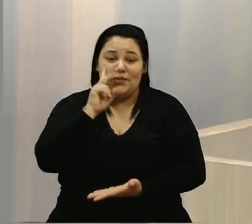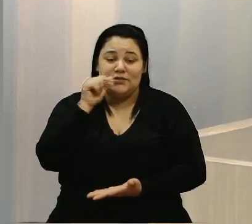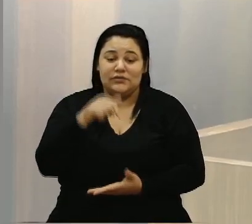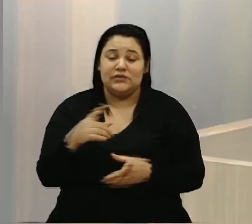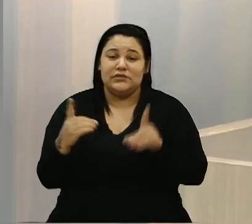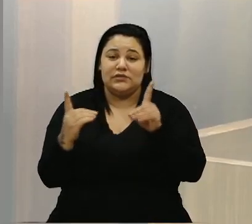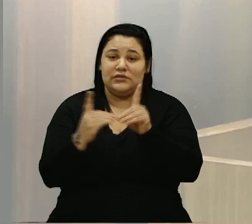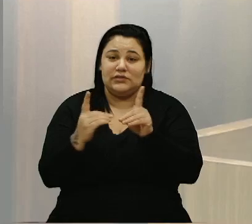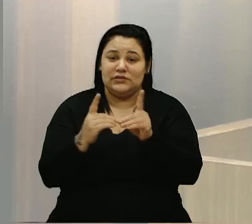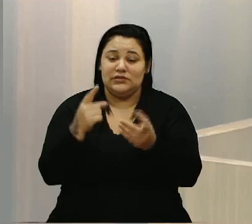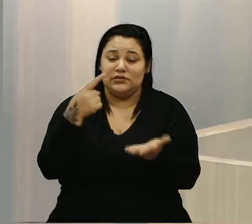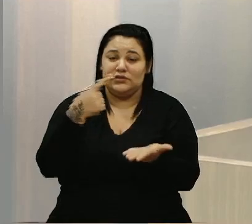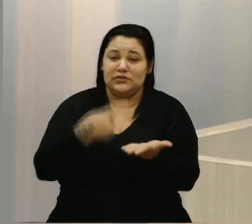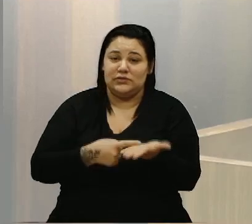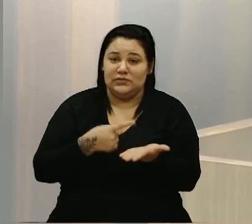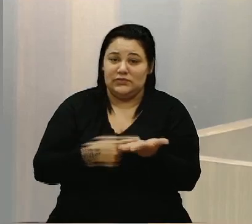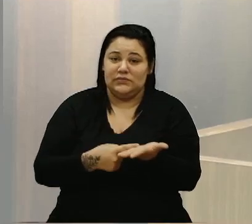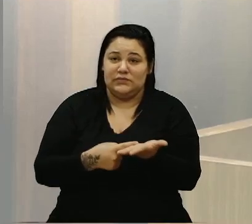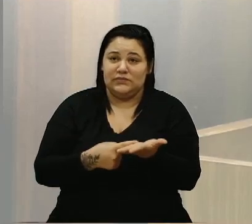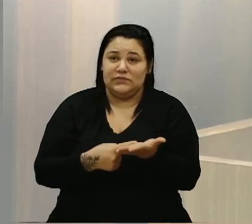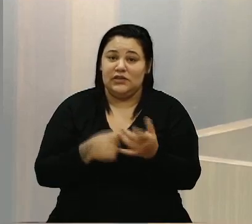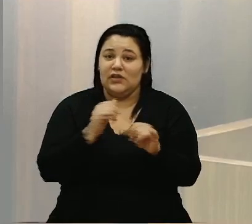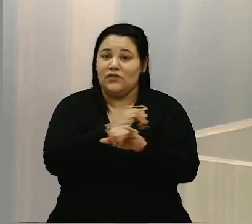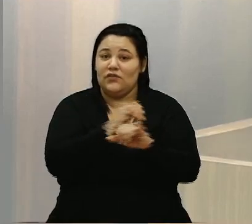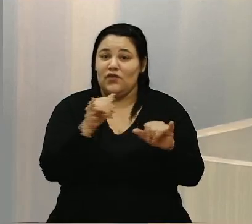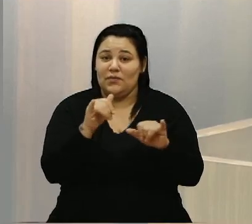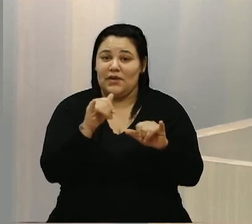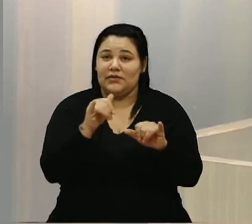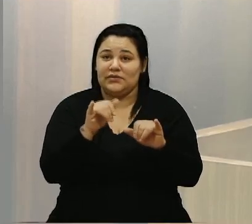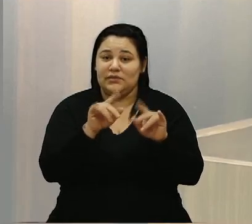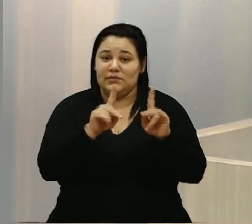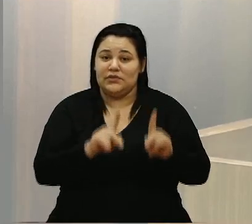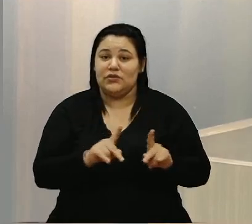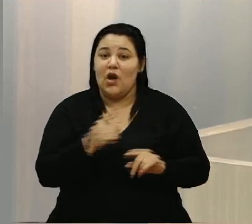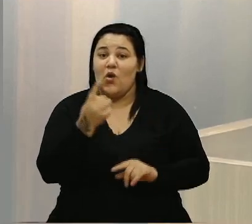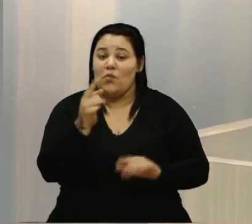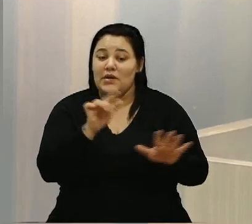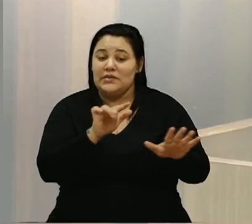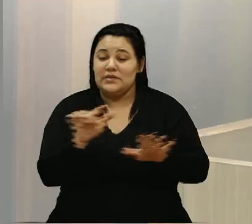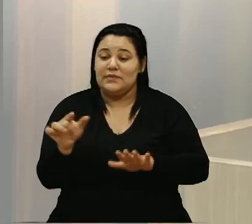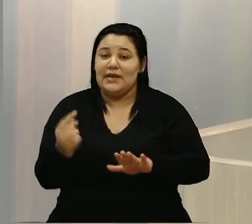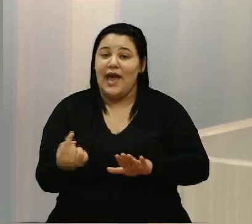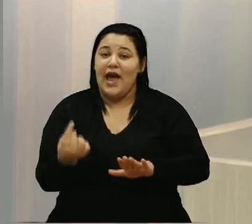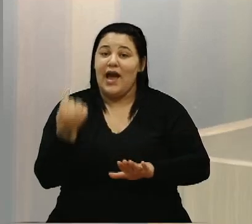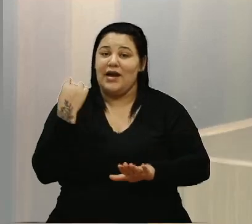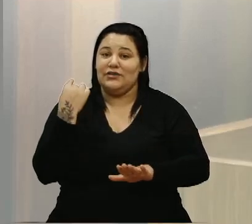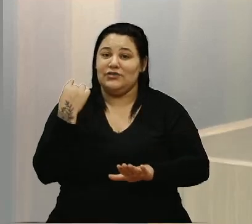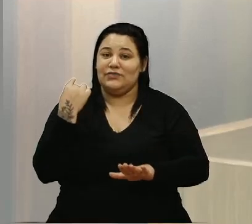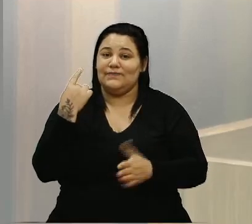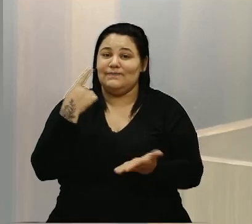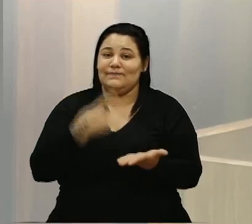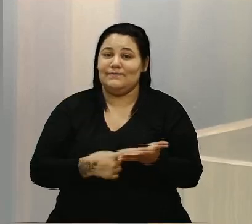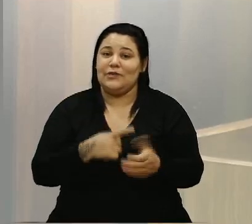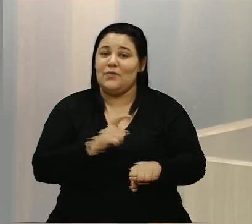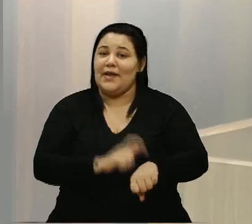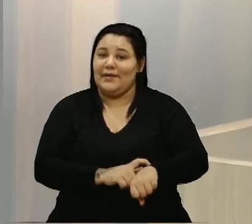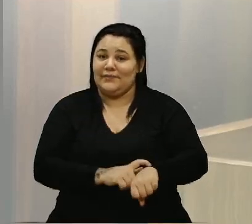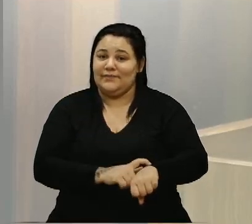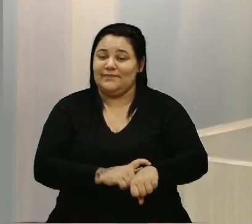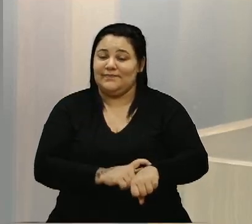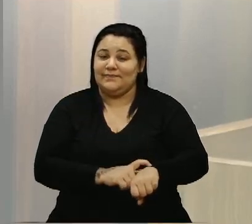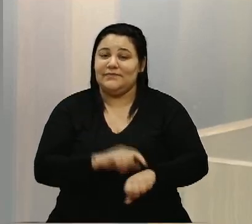são agendadas e informadas aos pacientes uma semana antes da data prevista.